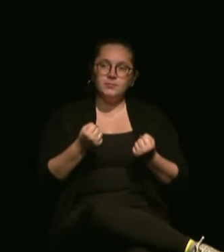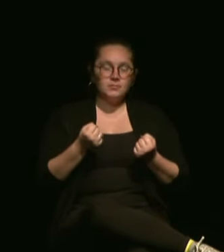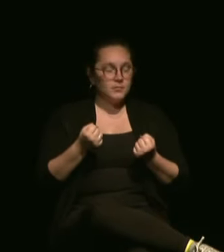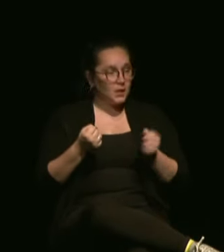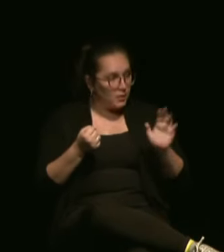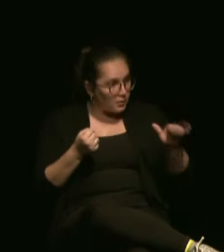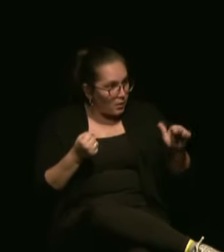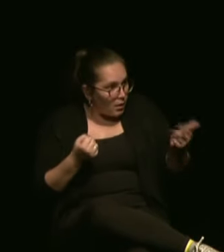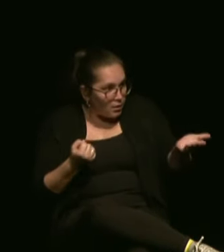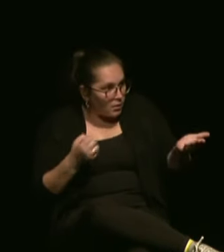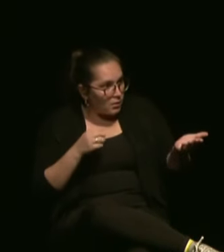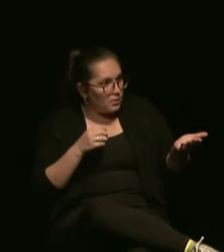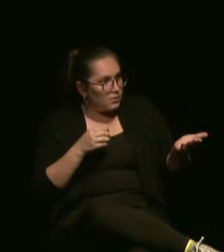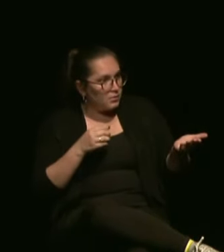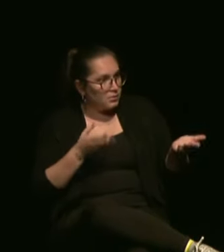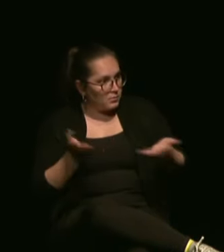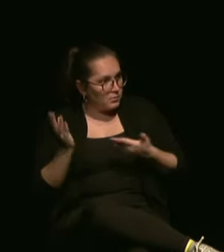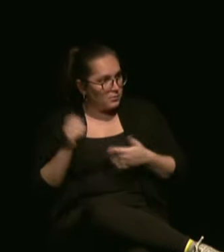Olga?